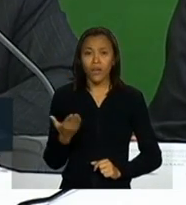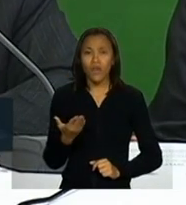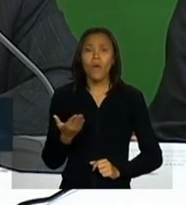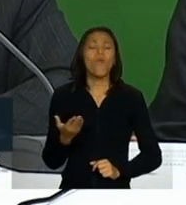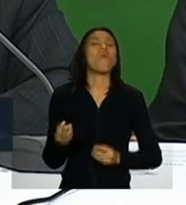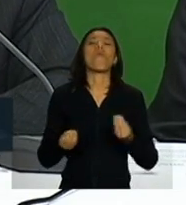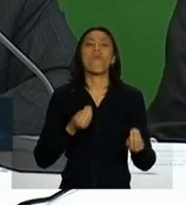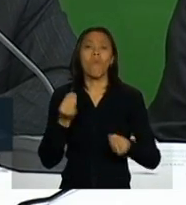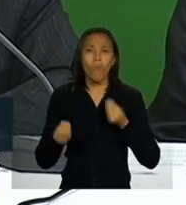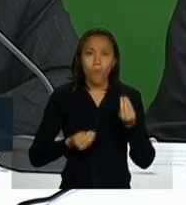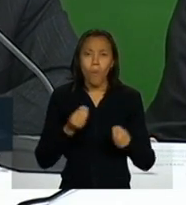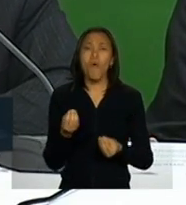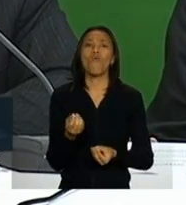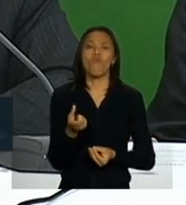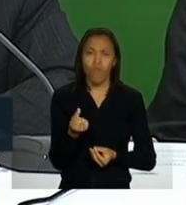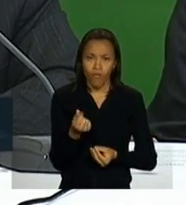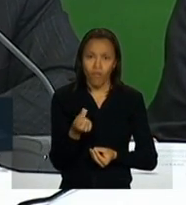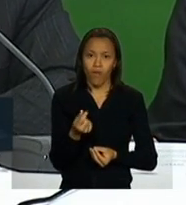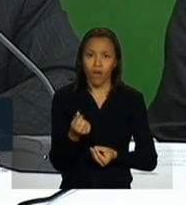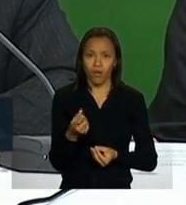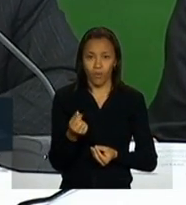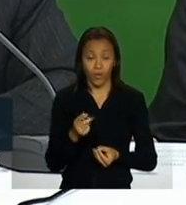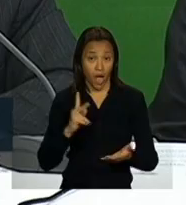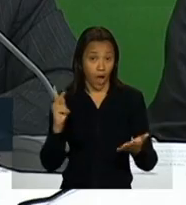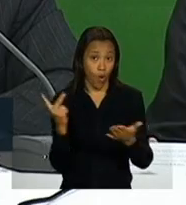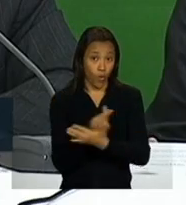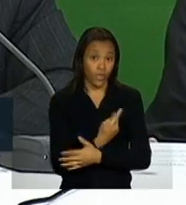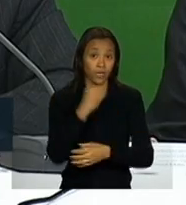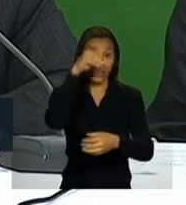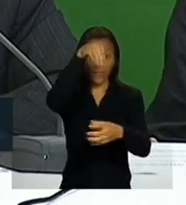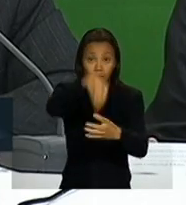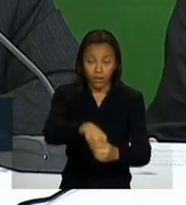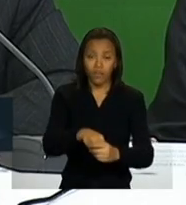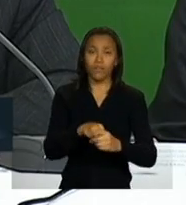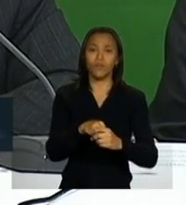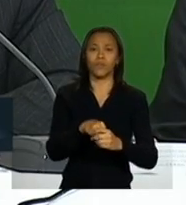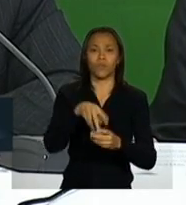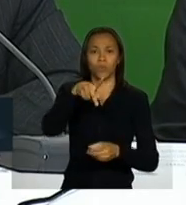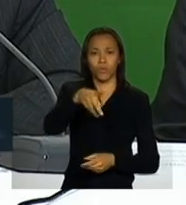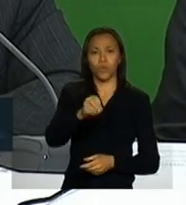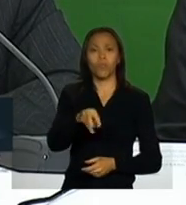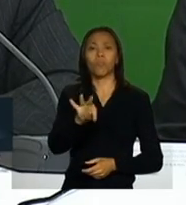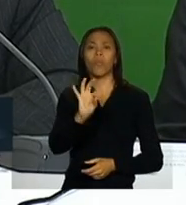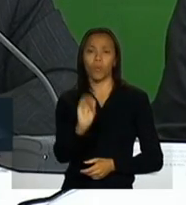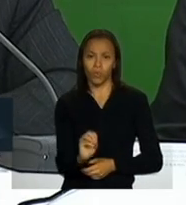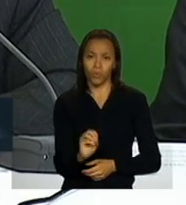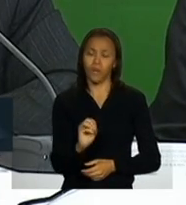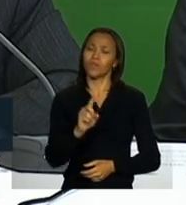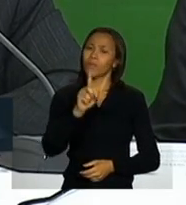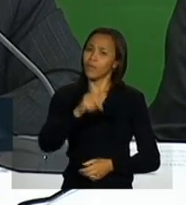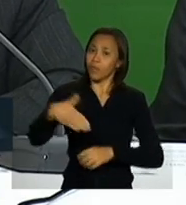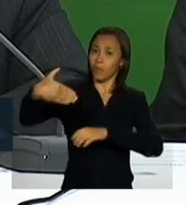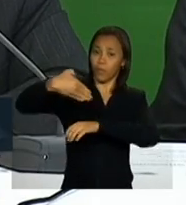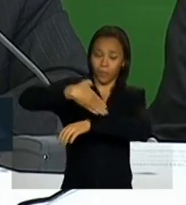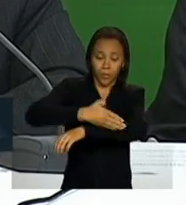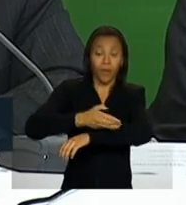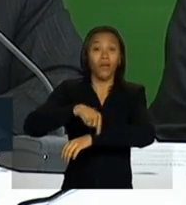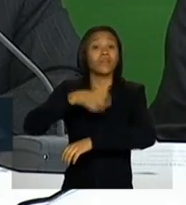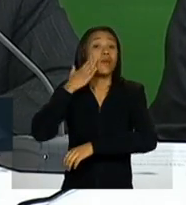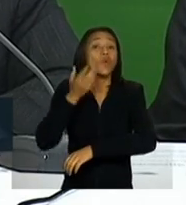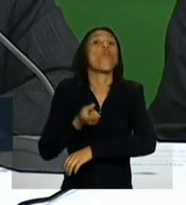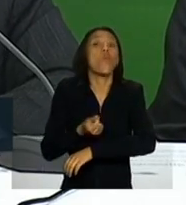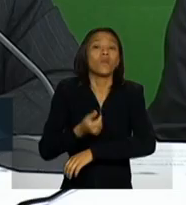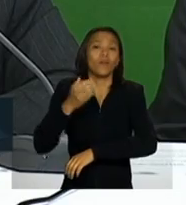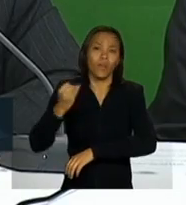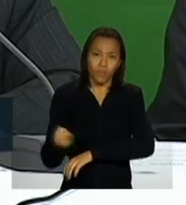uma manobra em um porto ou em uma zona de praticagem. Isso é essencial. Ninguém está querendo